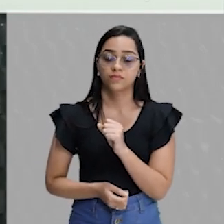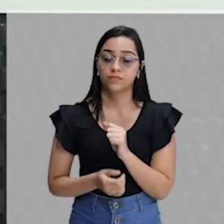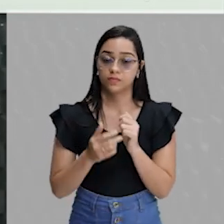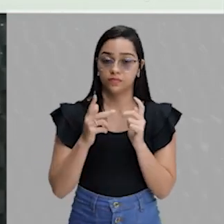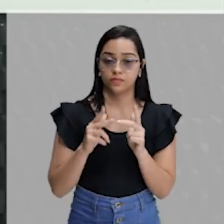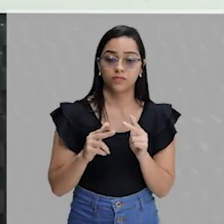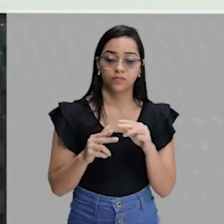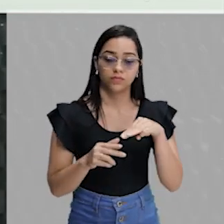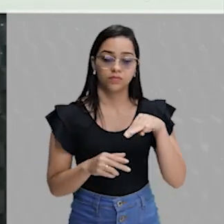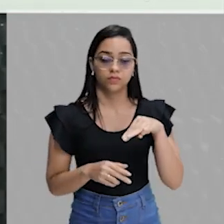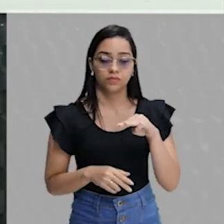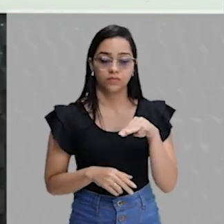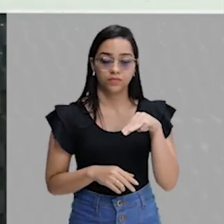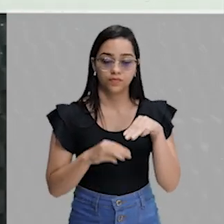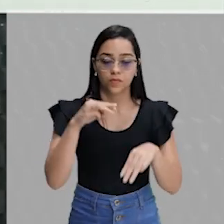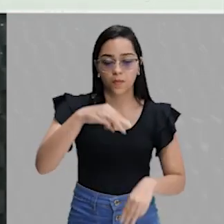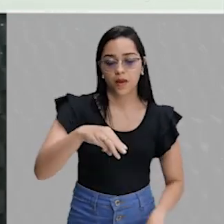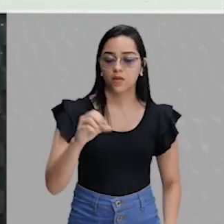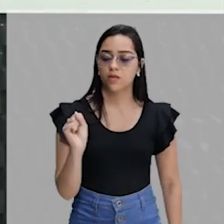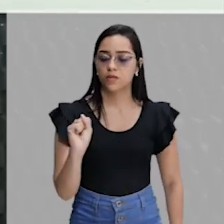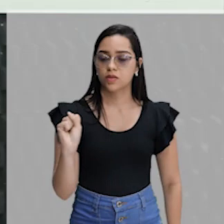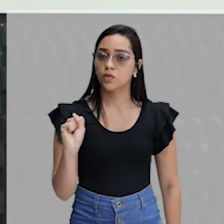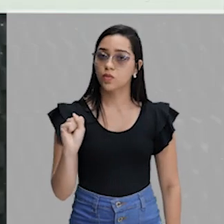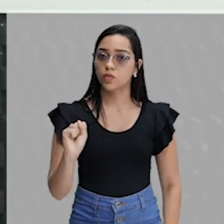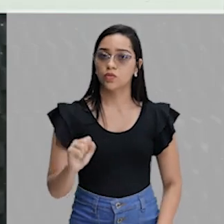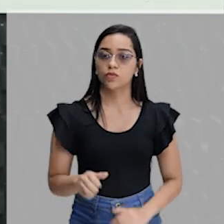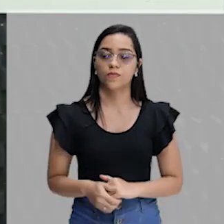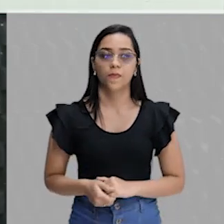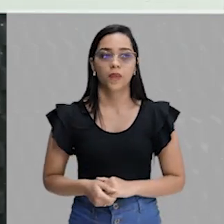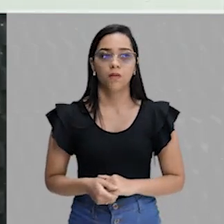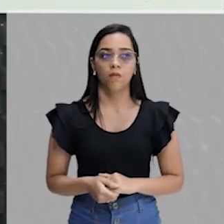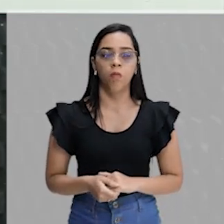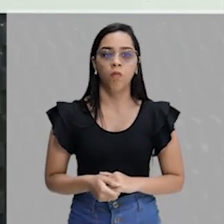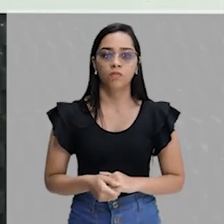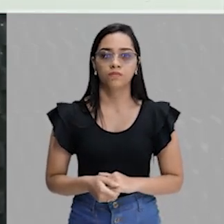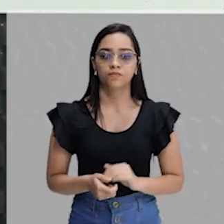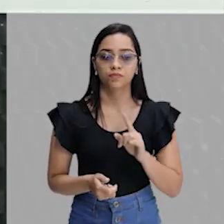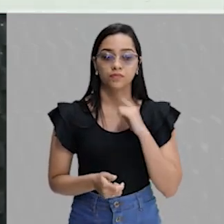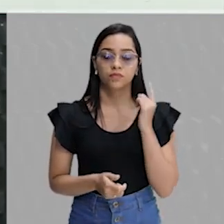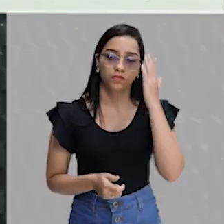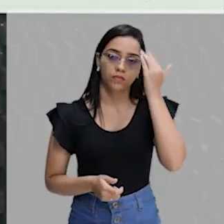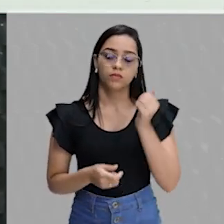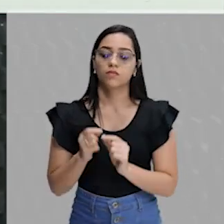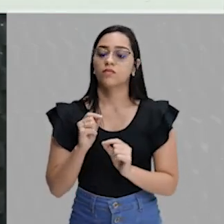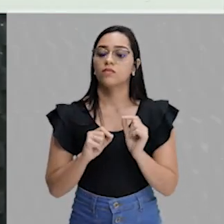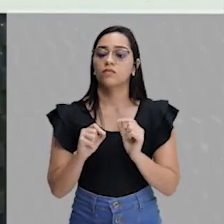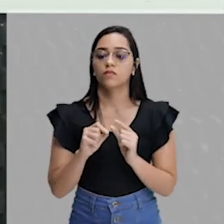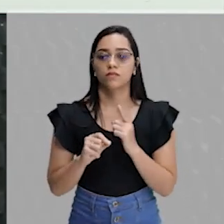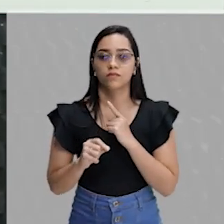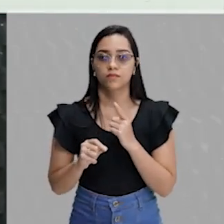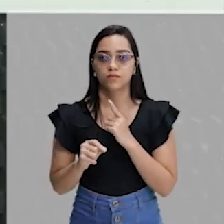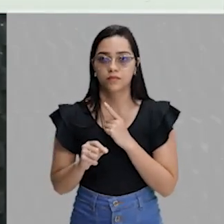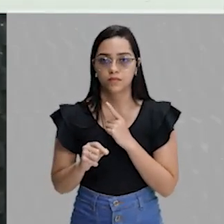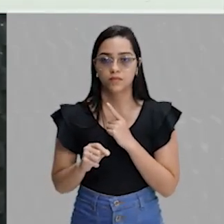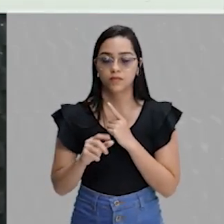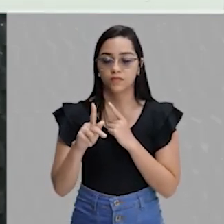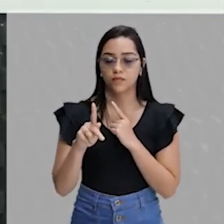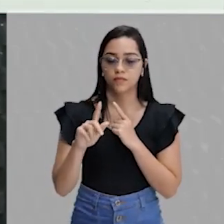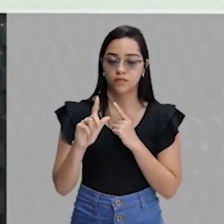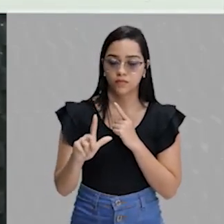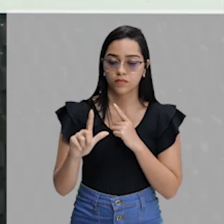é o metro por segundo, ok? Então, nós vamos ter o seguinte, nós vamos ter